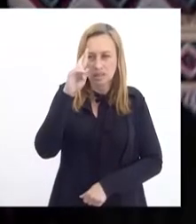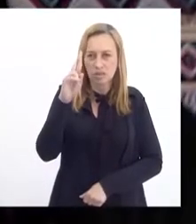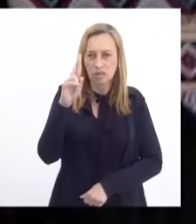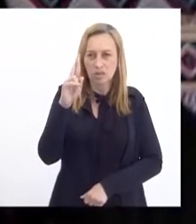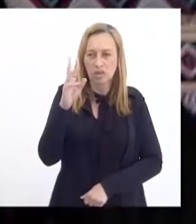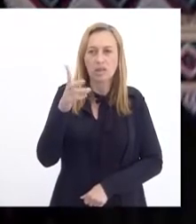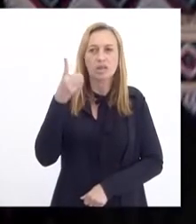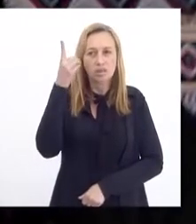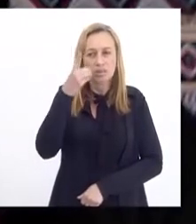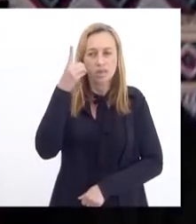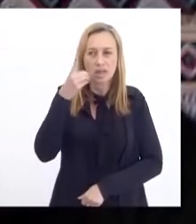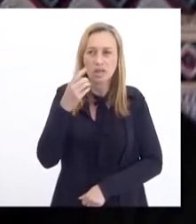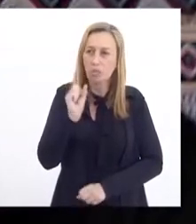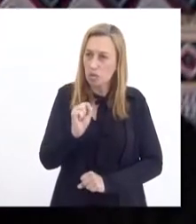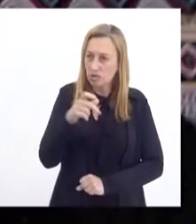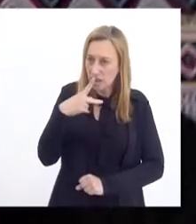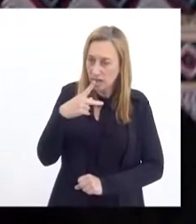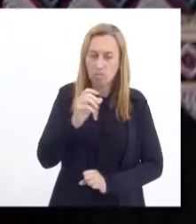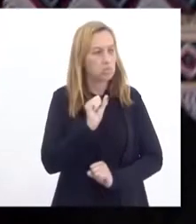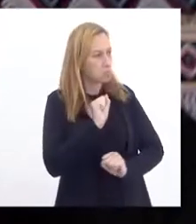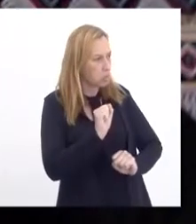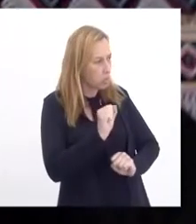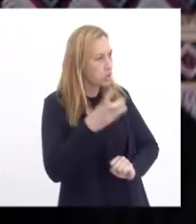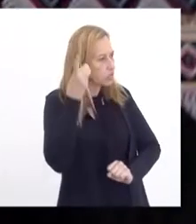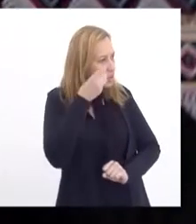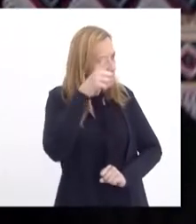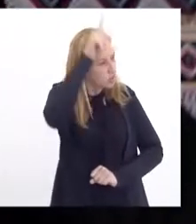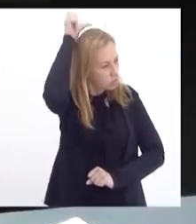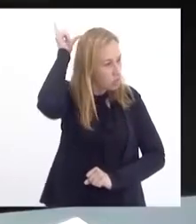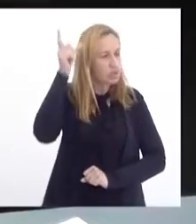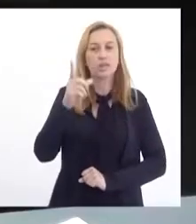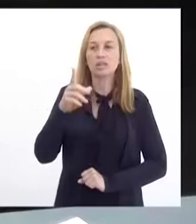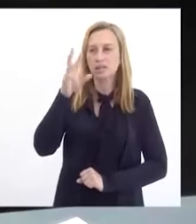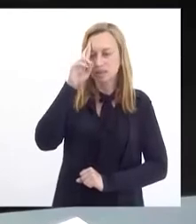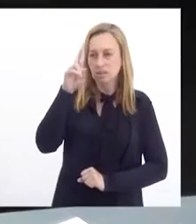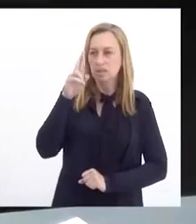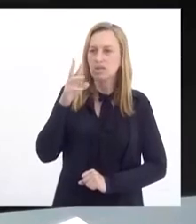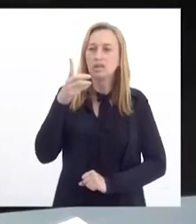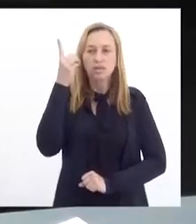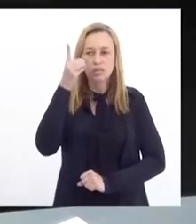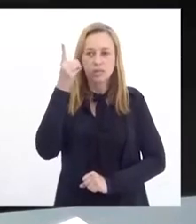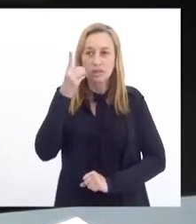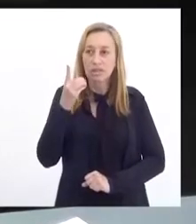Senhora deputada, posso falar? Pode, deputado Luiz Paulo. Senhora deputada,